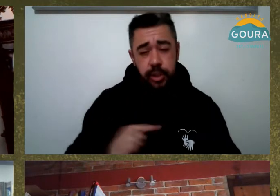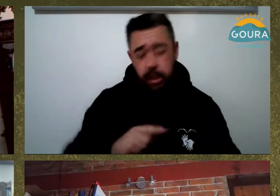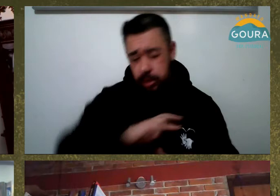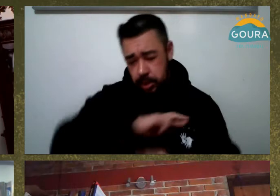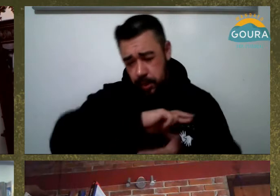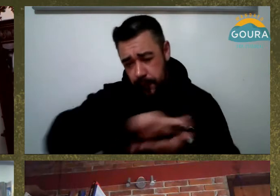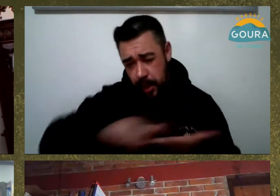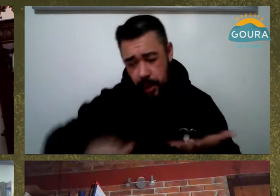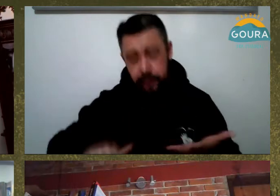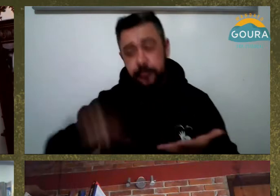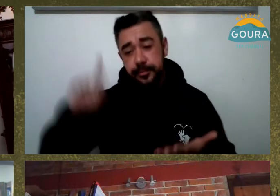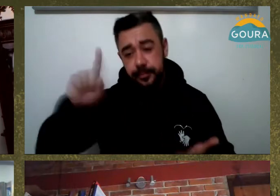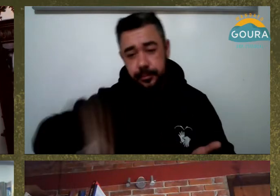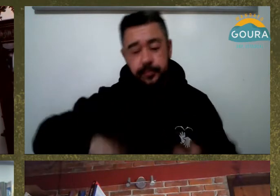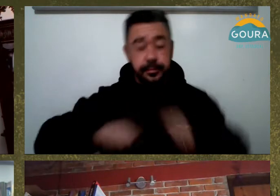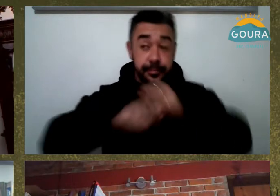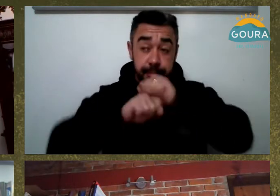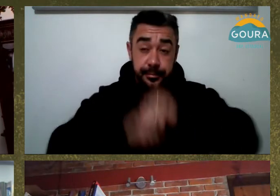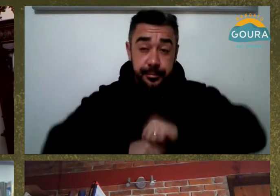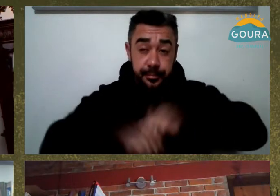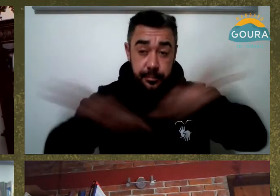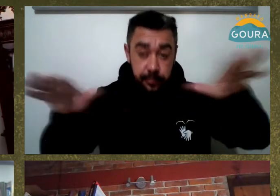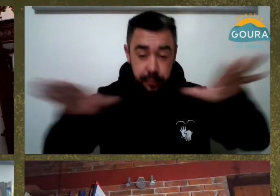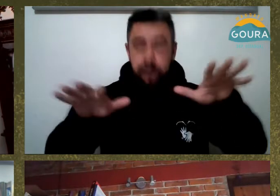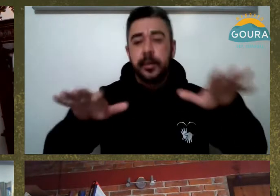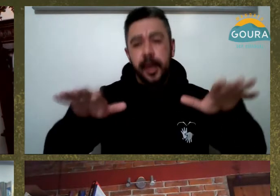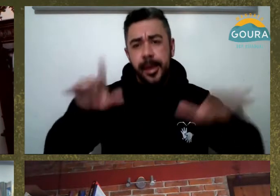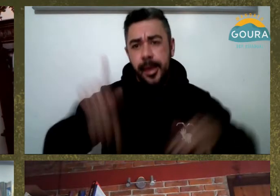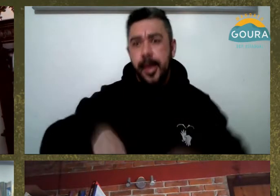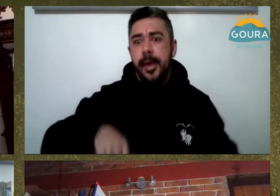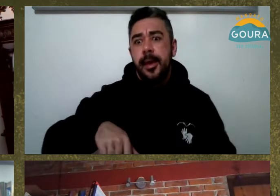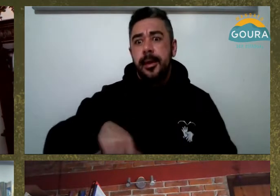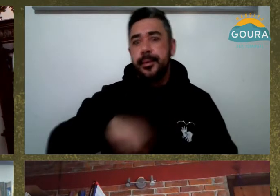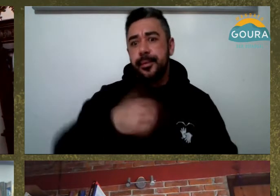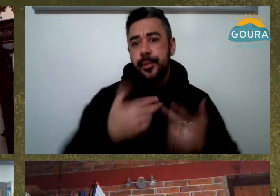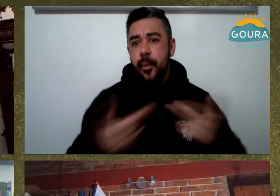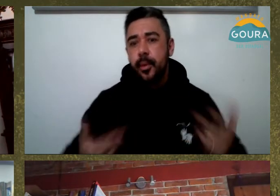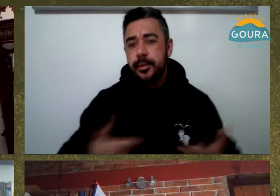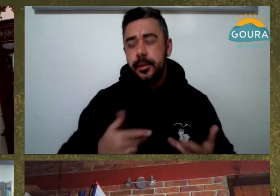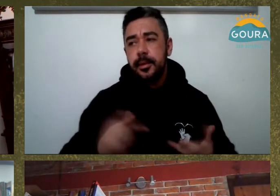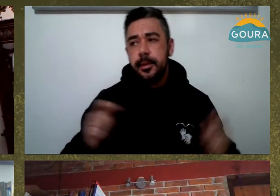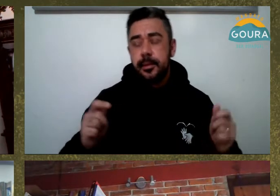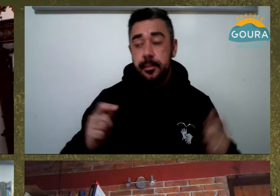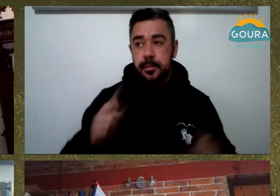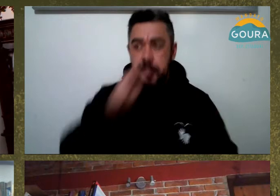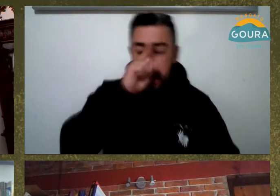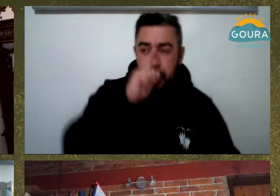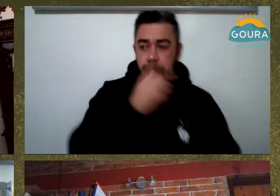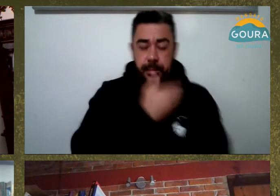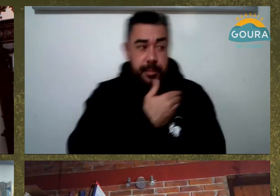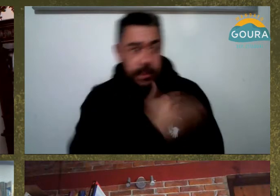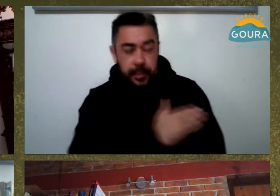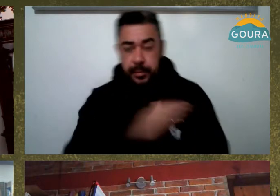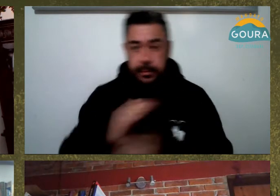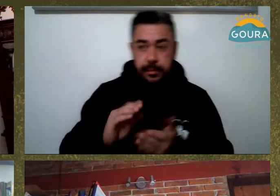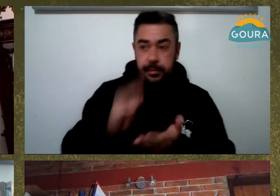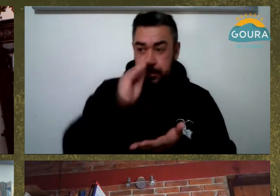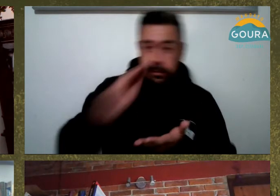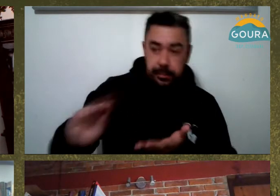e transmitido como alguma coisa perfeitamente desprezível e alguma coisa a abater.